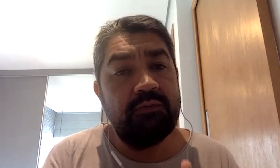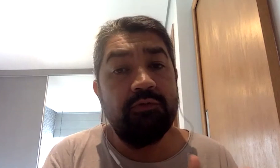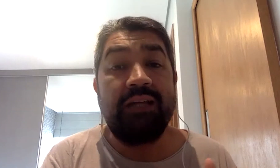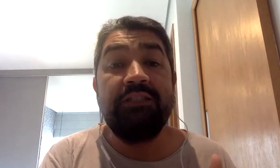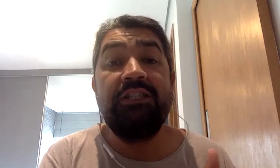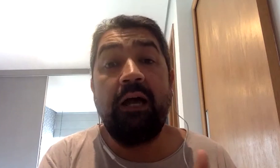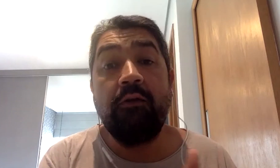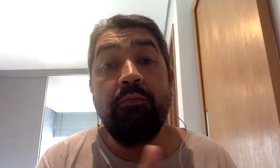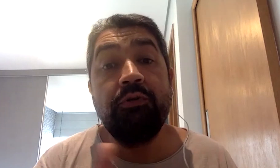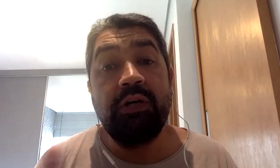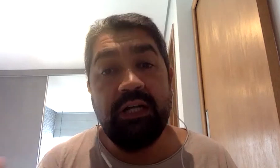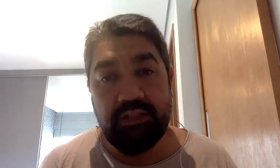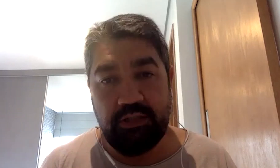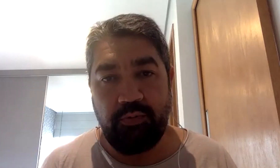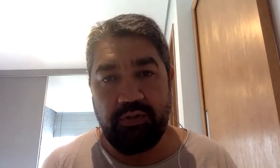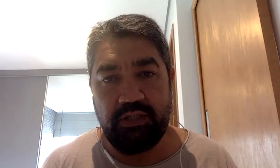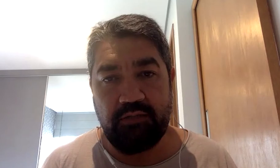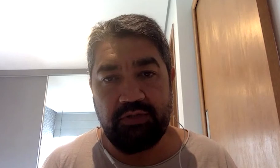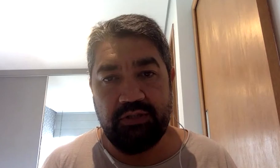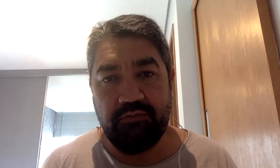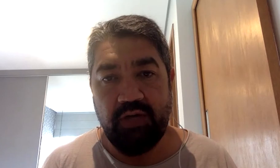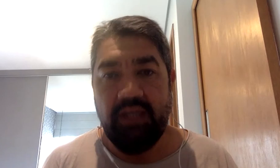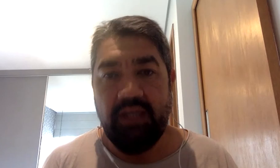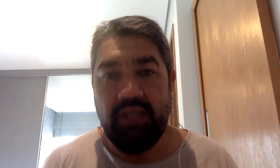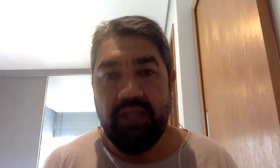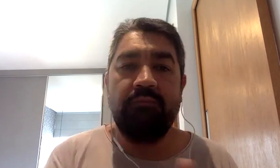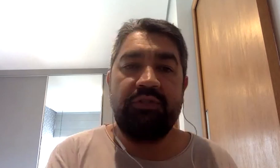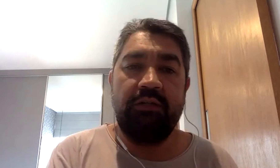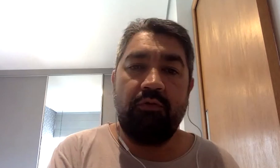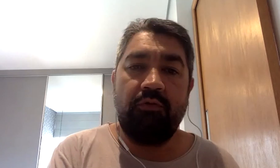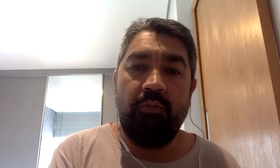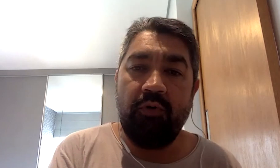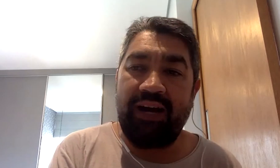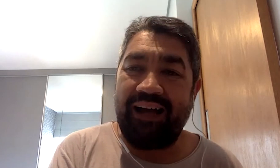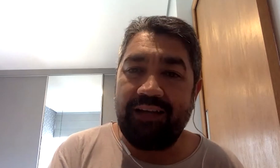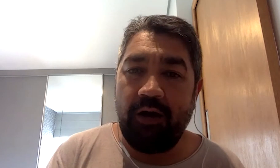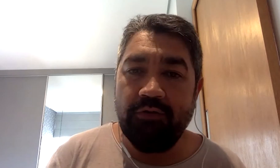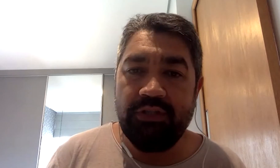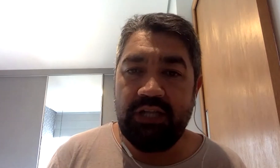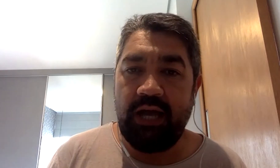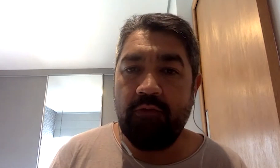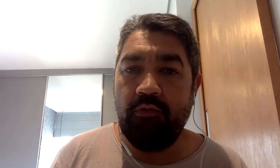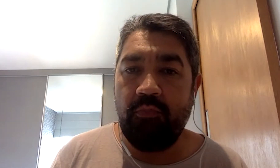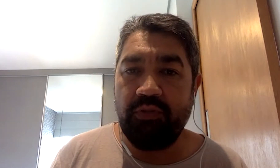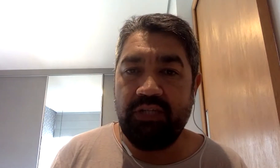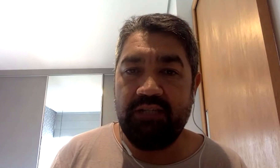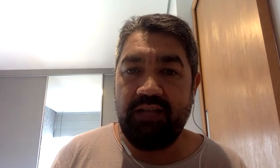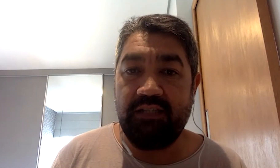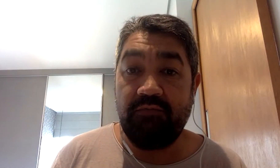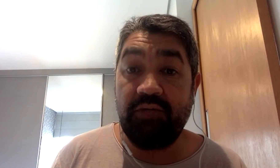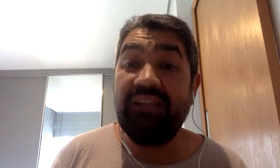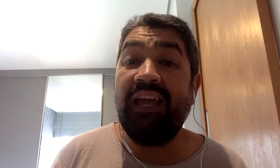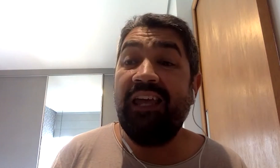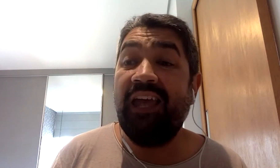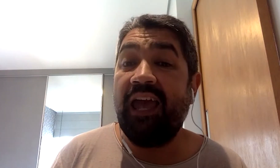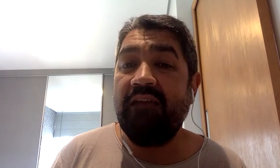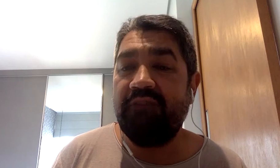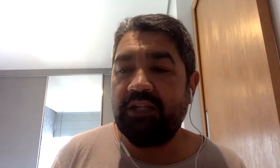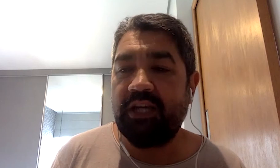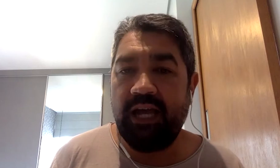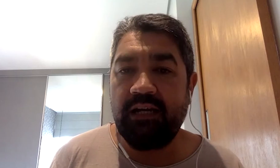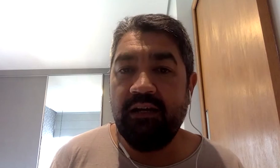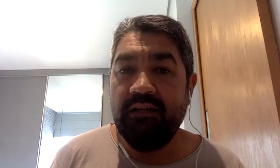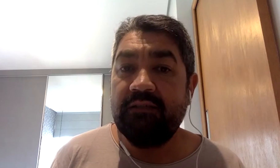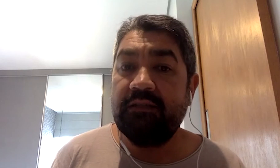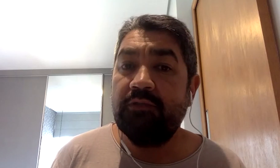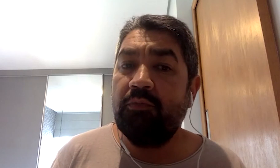temos uma dificuldade de diálogo muito grande no Poder Executivo. E aí estamos tendo como canal de diálogo o Poder Legislativo, que tem, em via